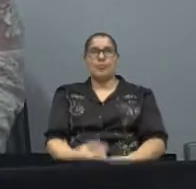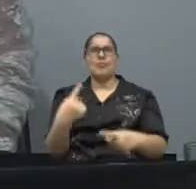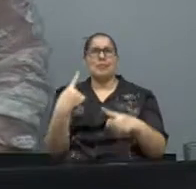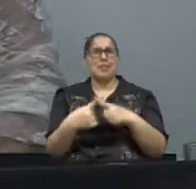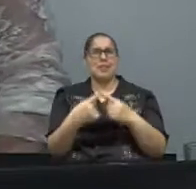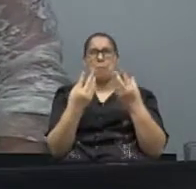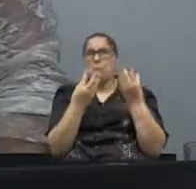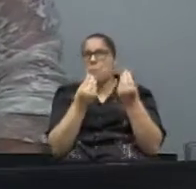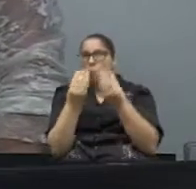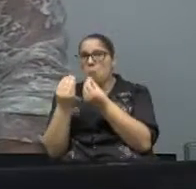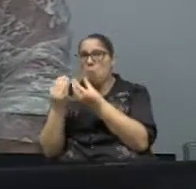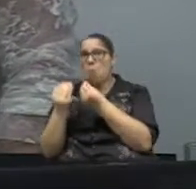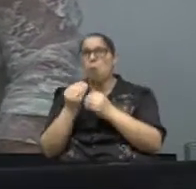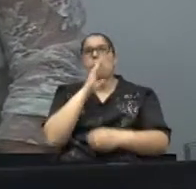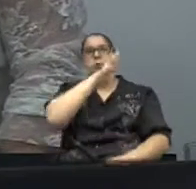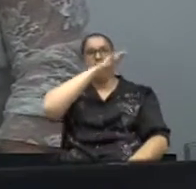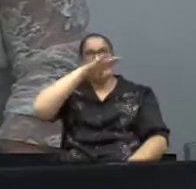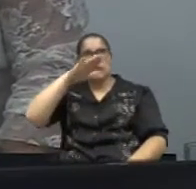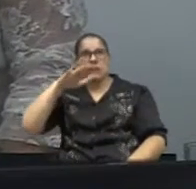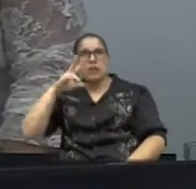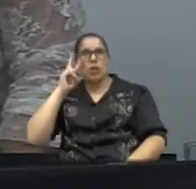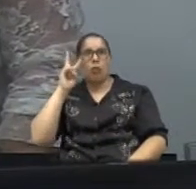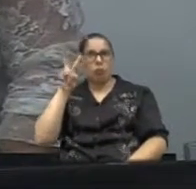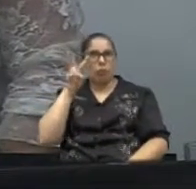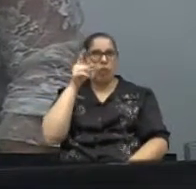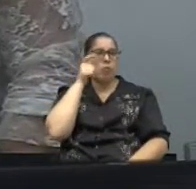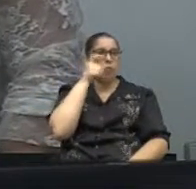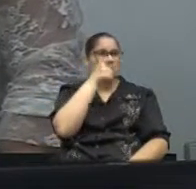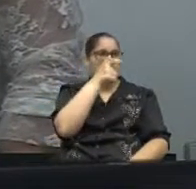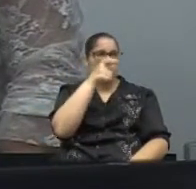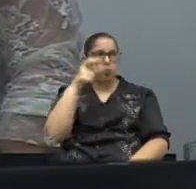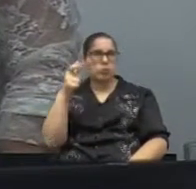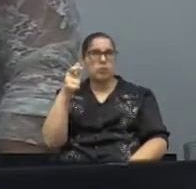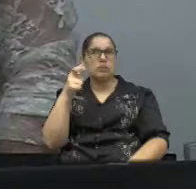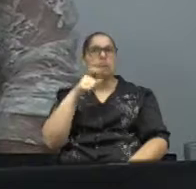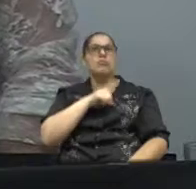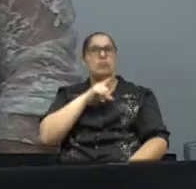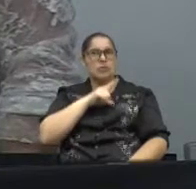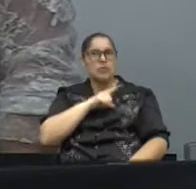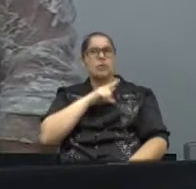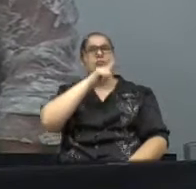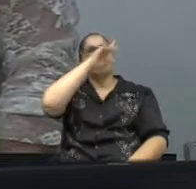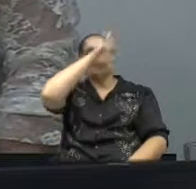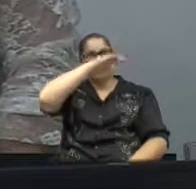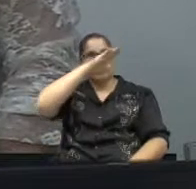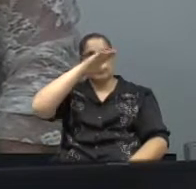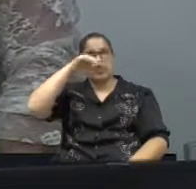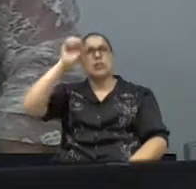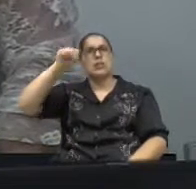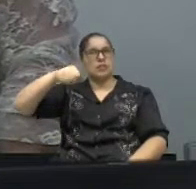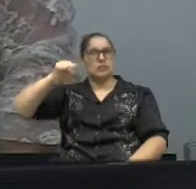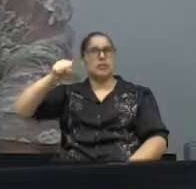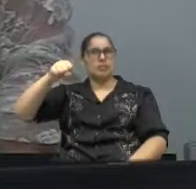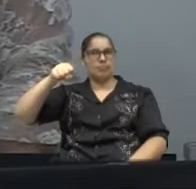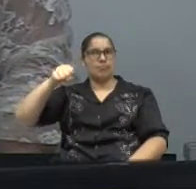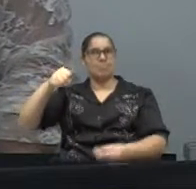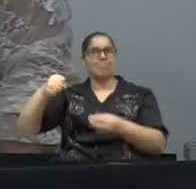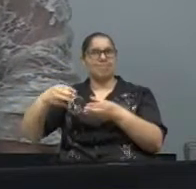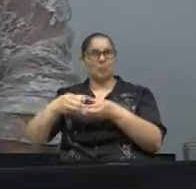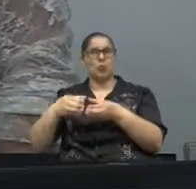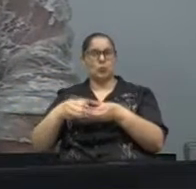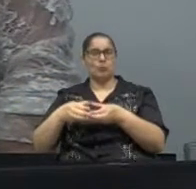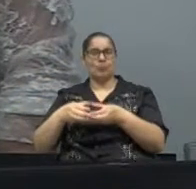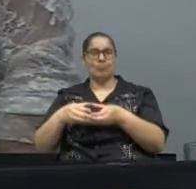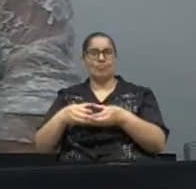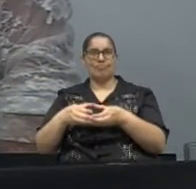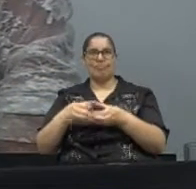muitas crianças, inclusive eu assisti uma parte, tinha muita criança assistindo isso. Fico muito triste, porque